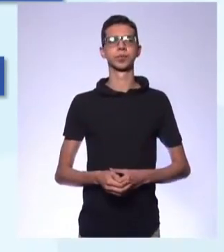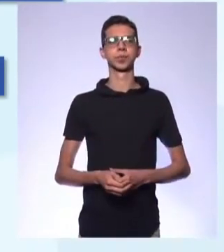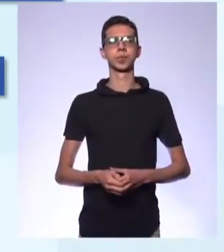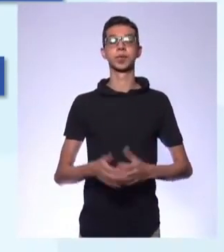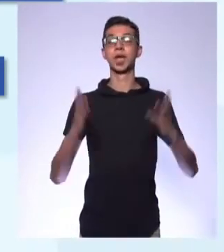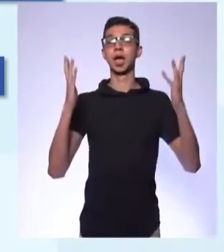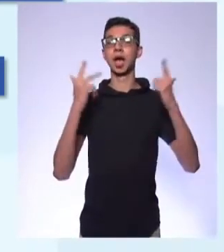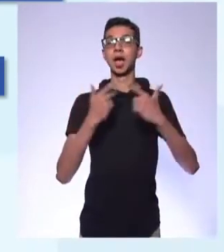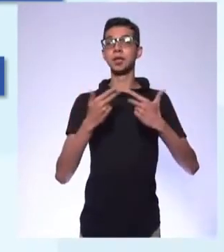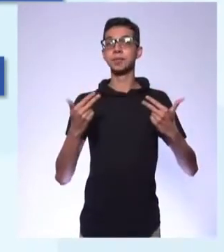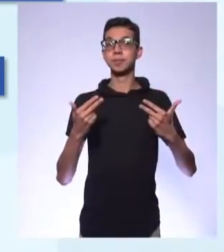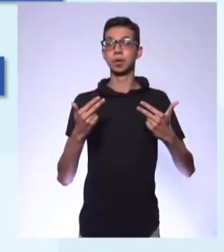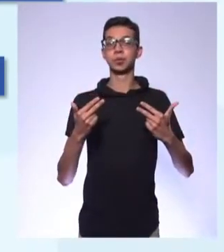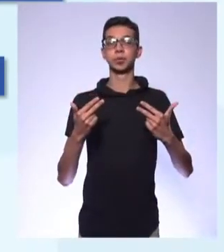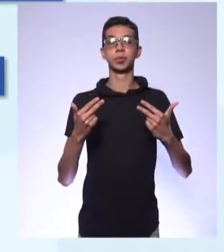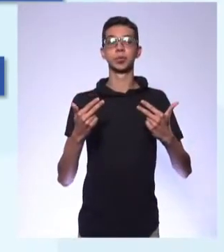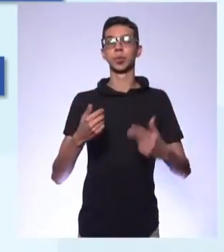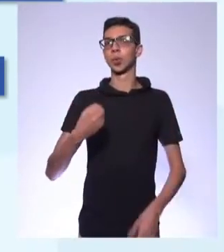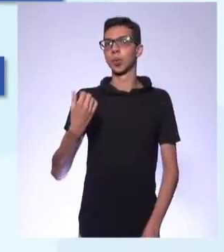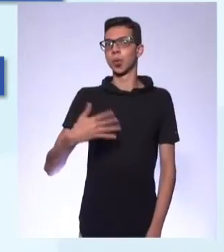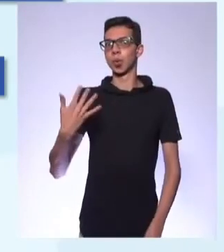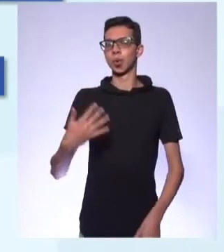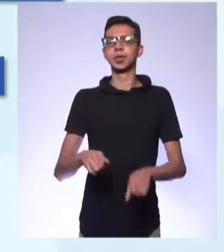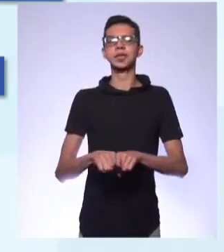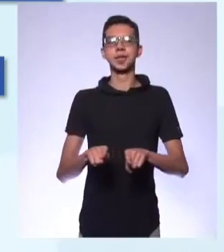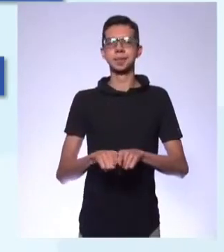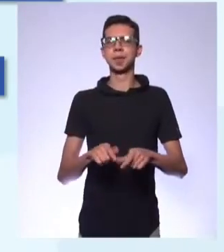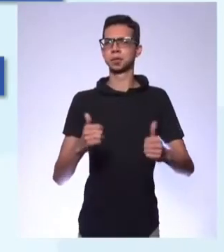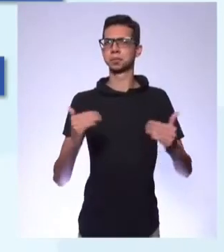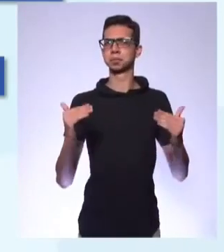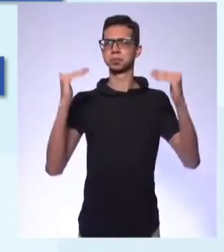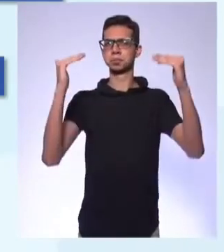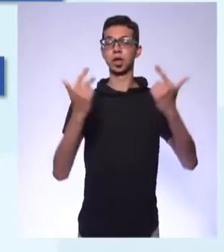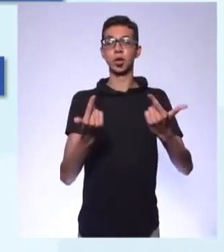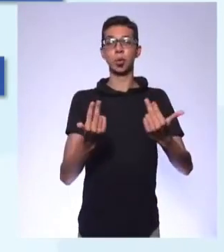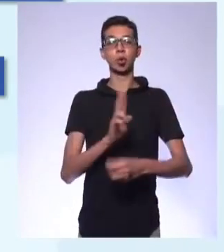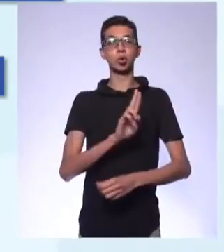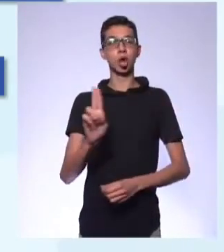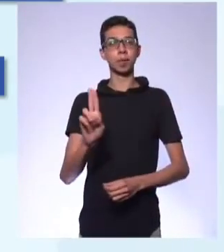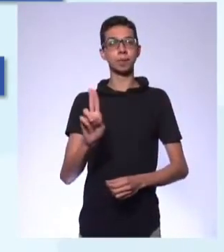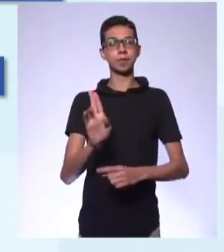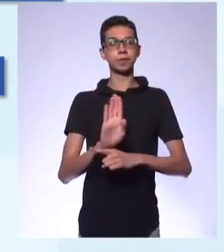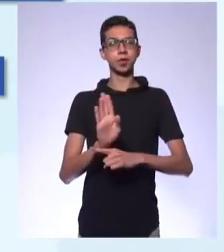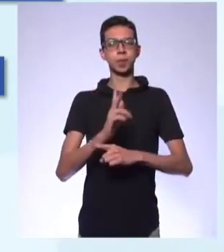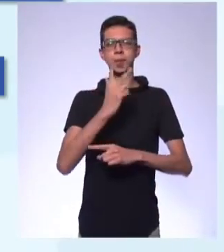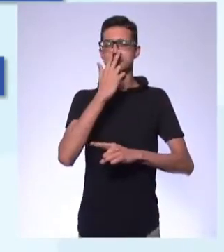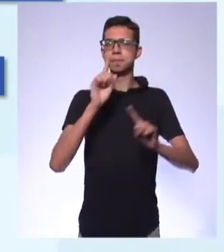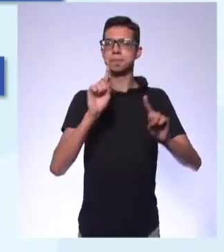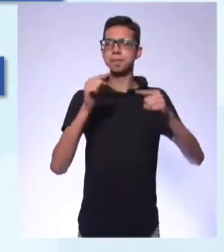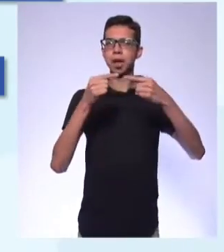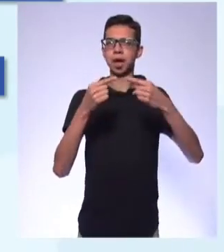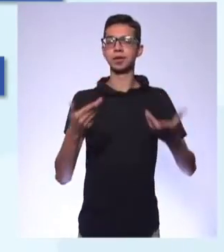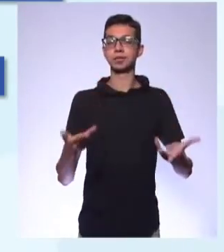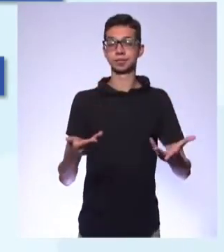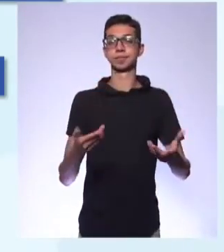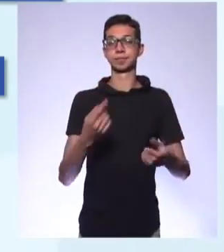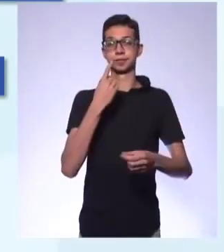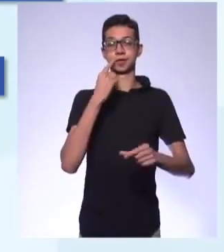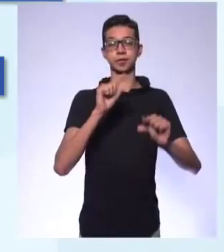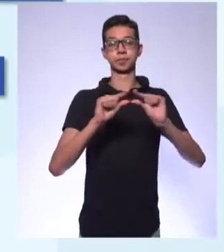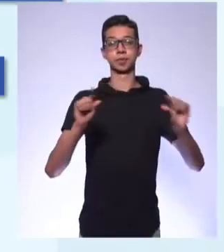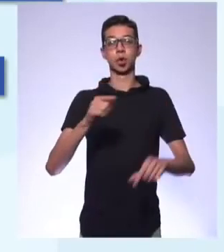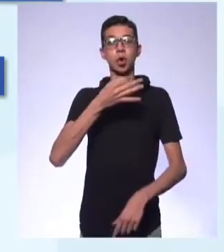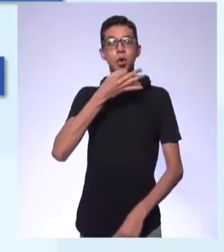Fantásticos e Grandes como o nome do filme. Então, eu fui pegando o trecho. A partir do momento que você termina de assistir um filme e você dá ali a sua opinião, você já